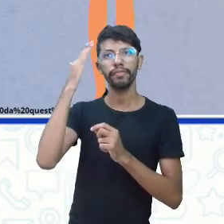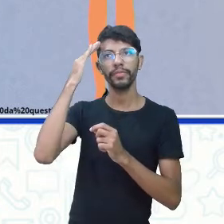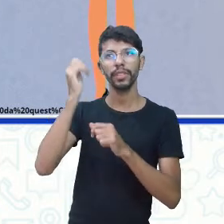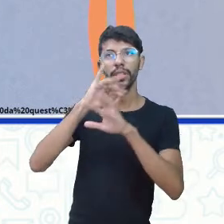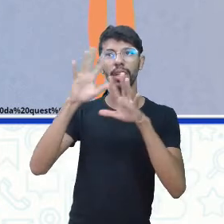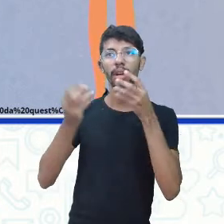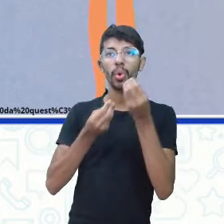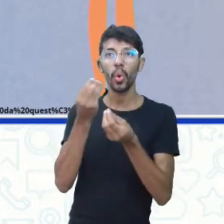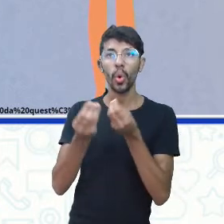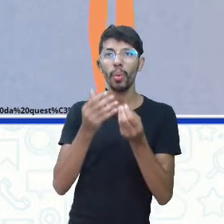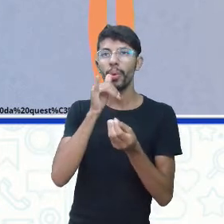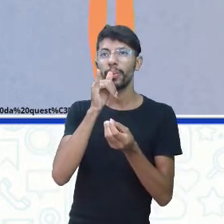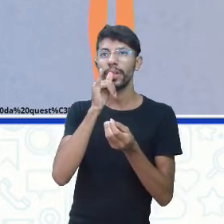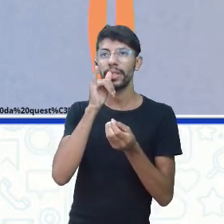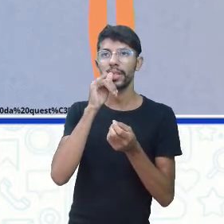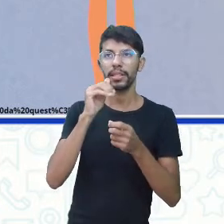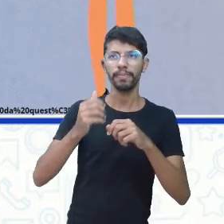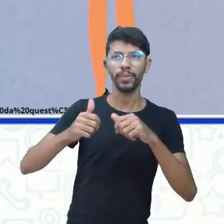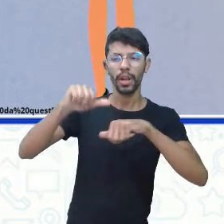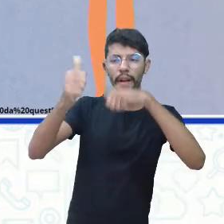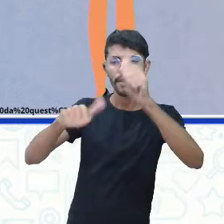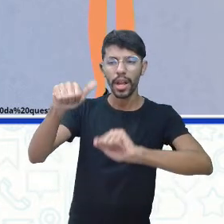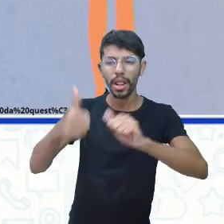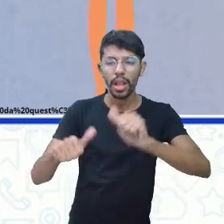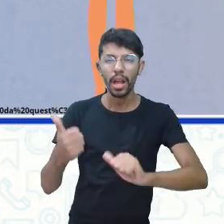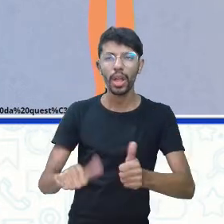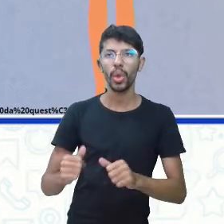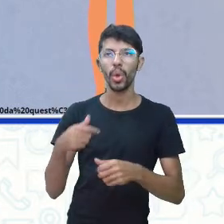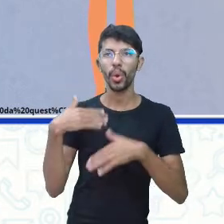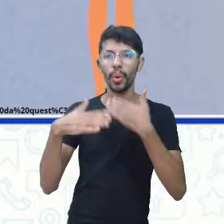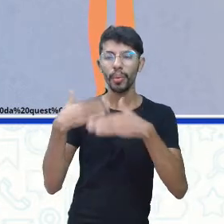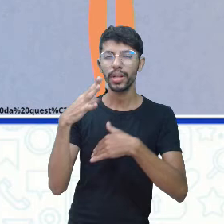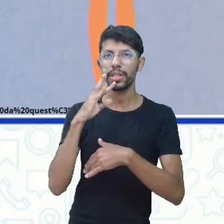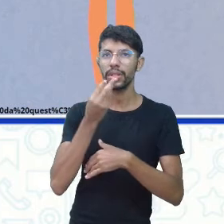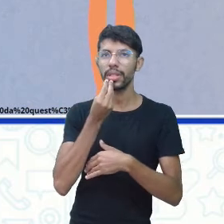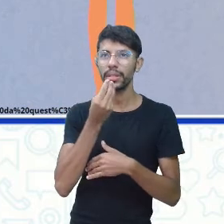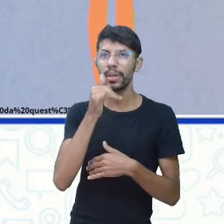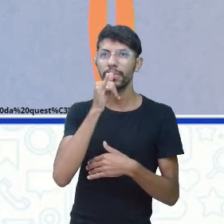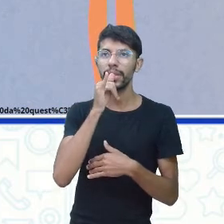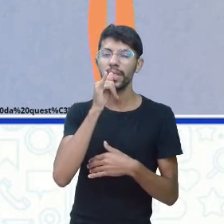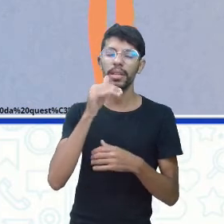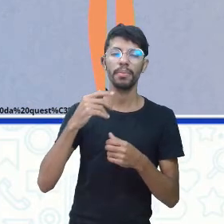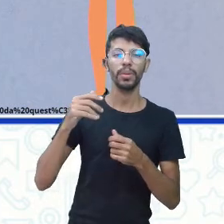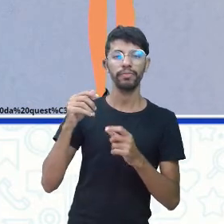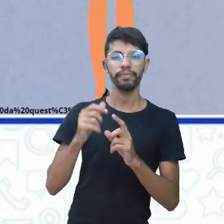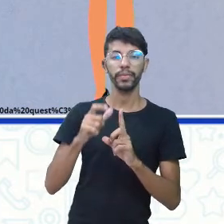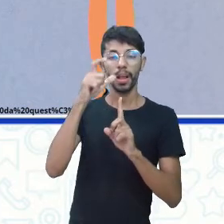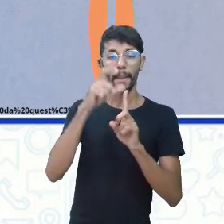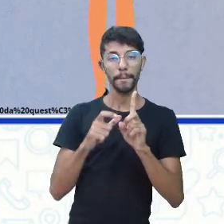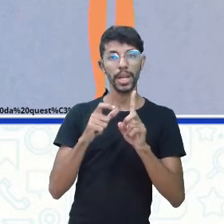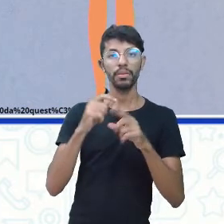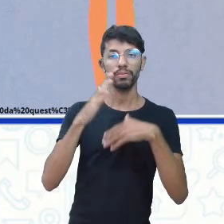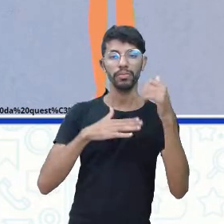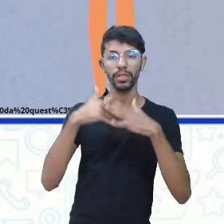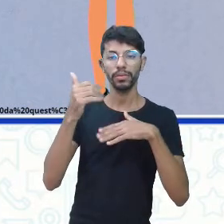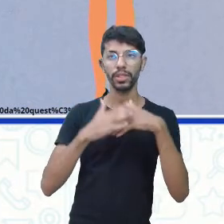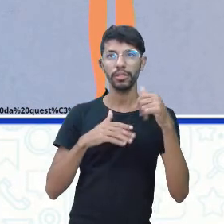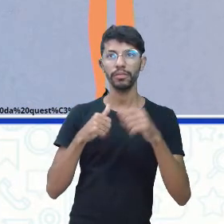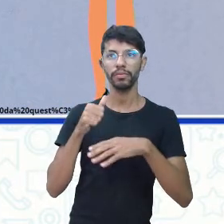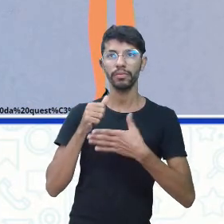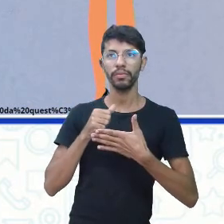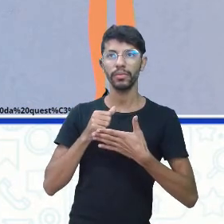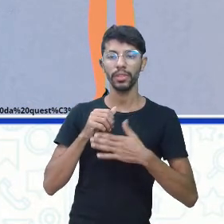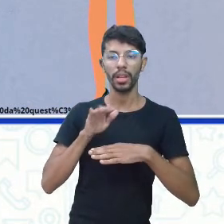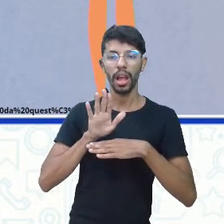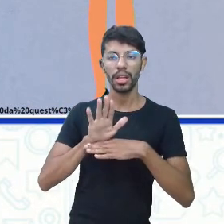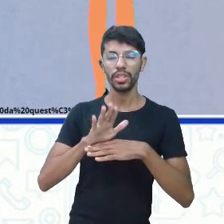instrumento medidor no processo do conhecimento. Possibilita que o assistente social se aproxime da realidade de sua demanda, superando